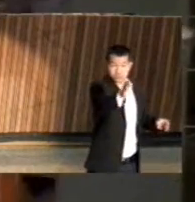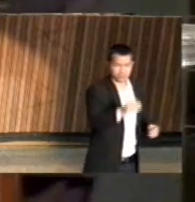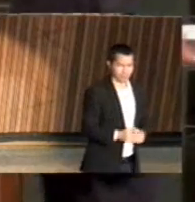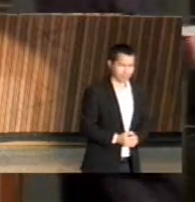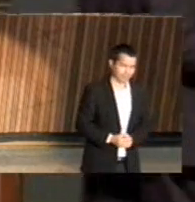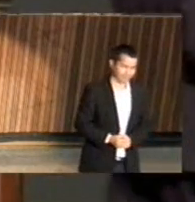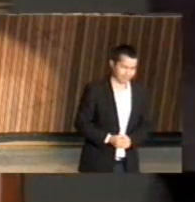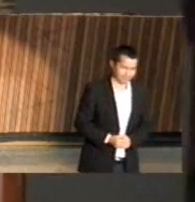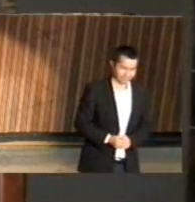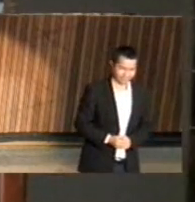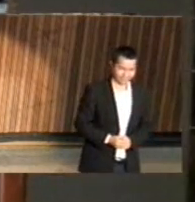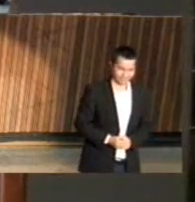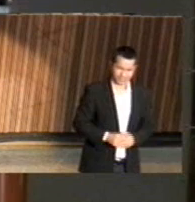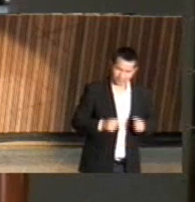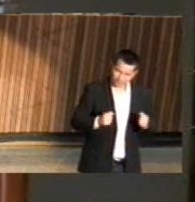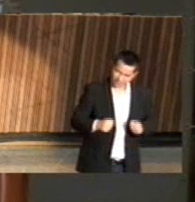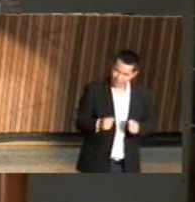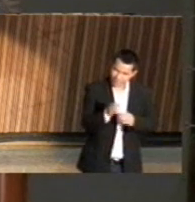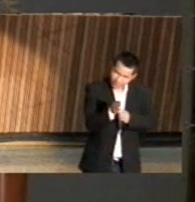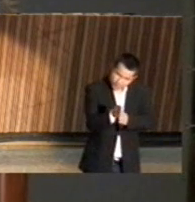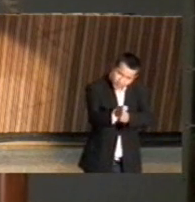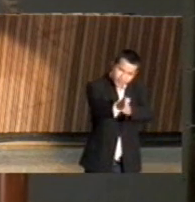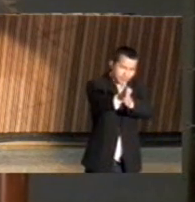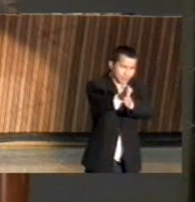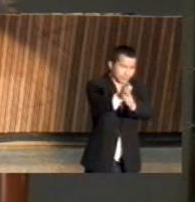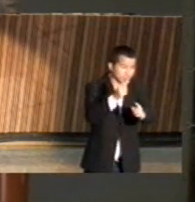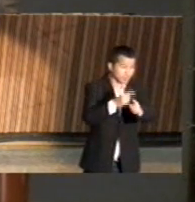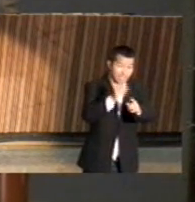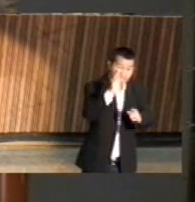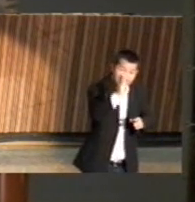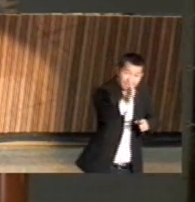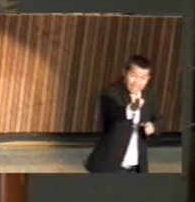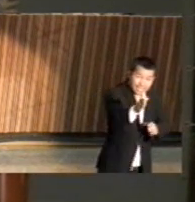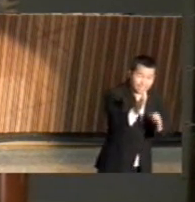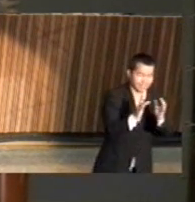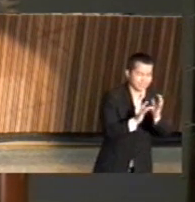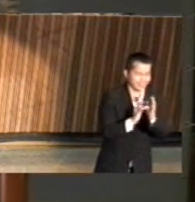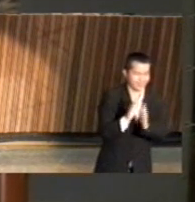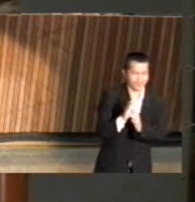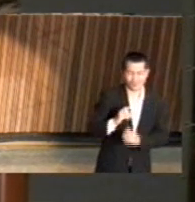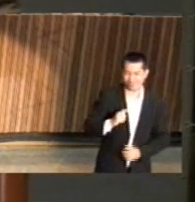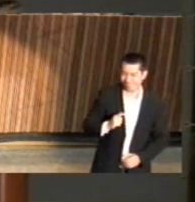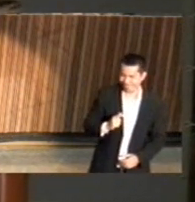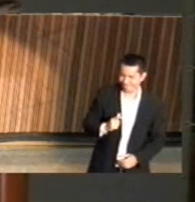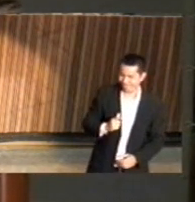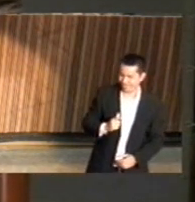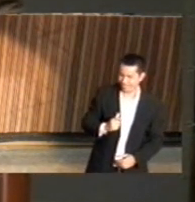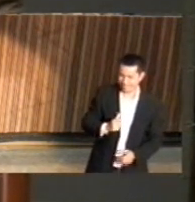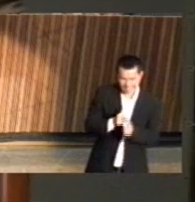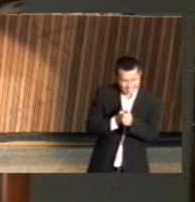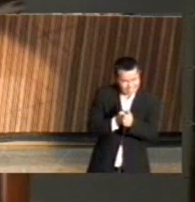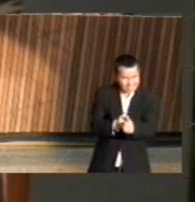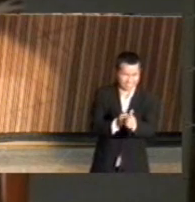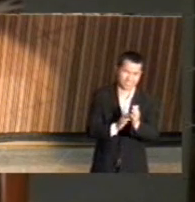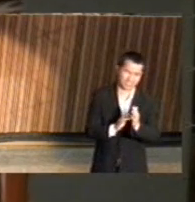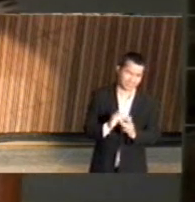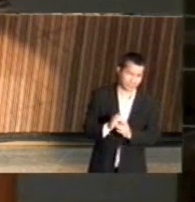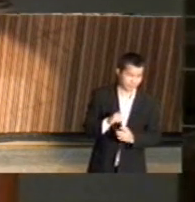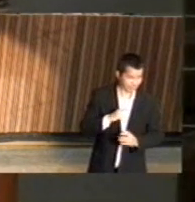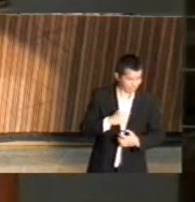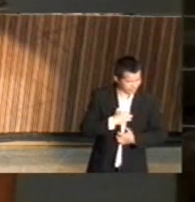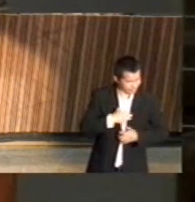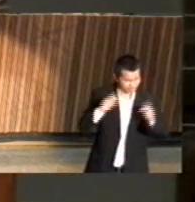é justo. Ele me roubou. E o dinheiro do parto do meu filho eu não